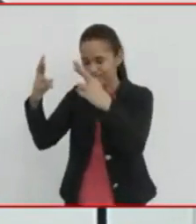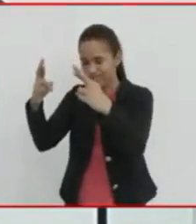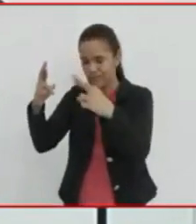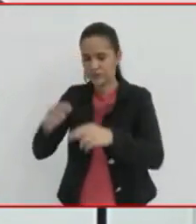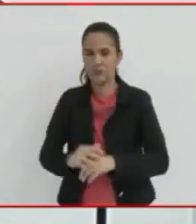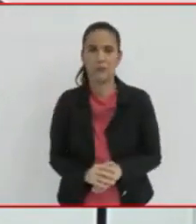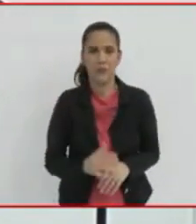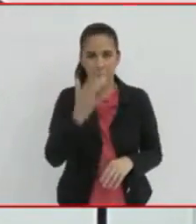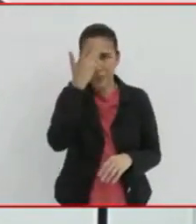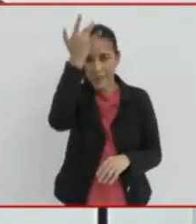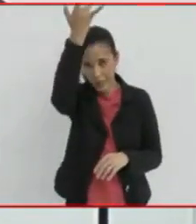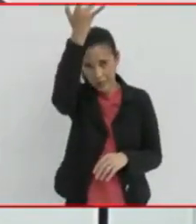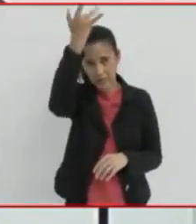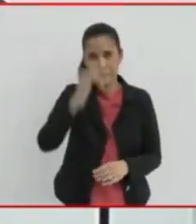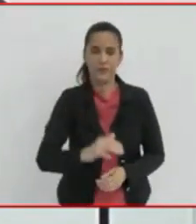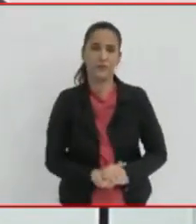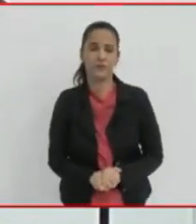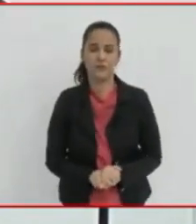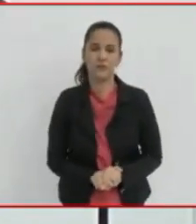é fácil para